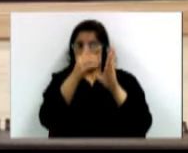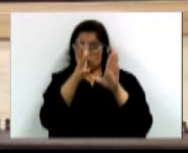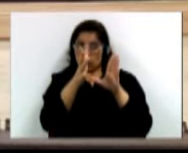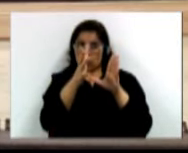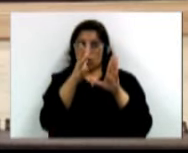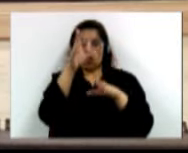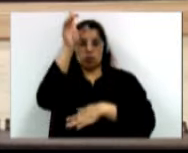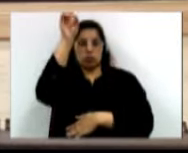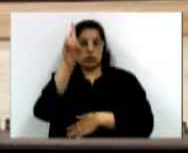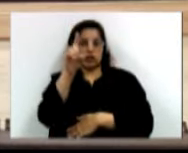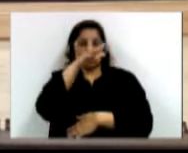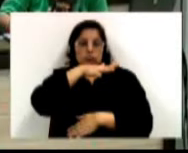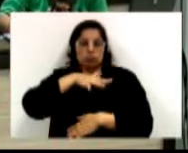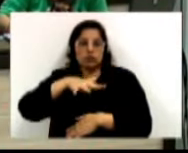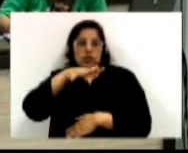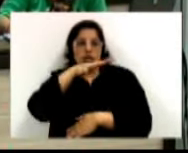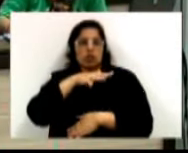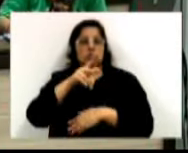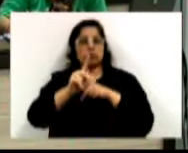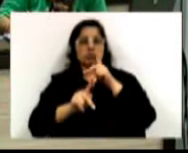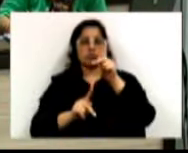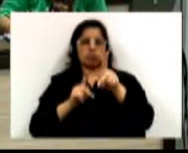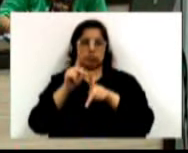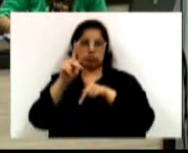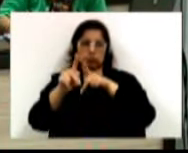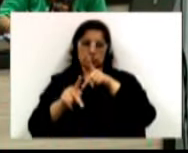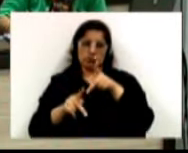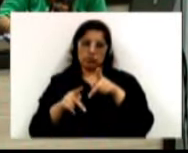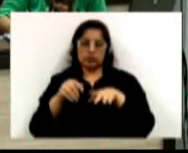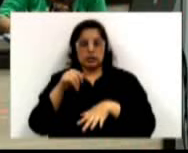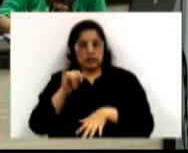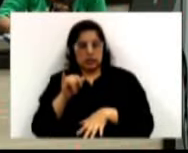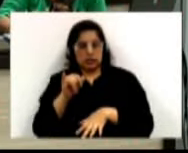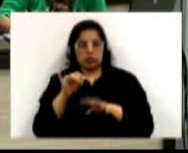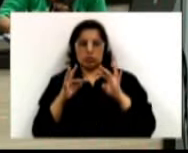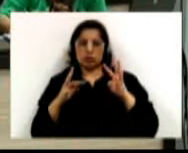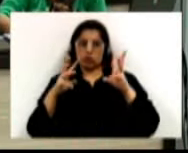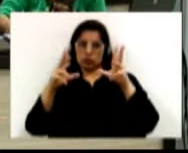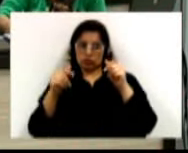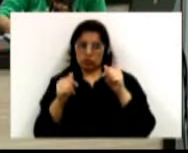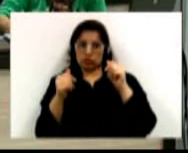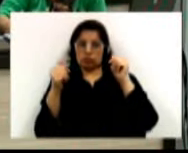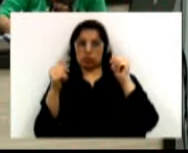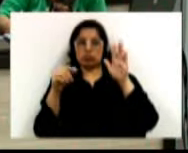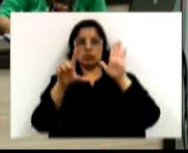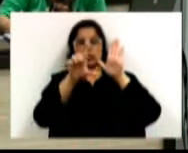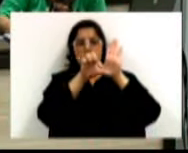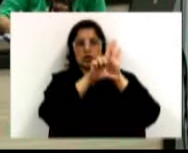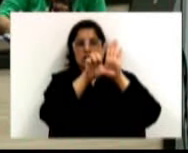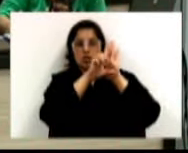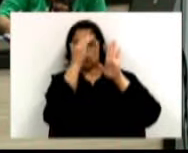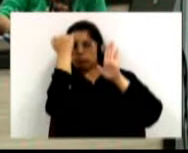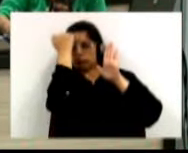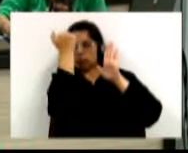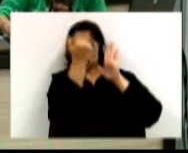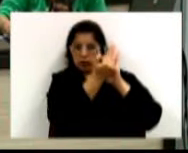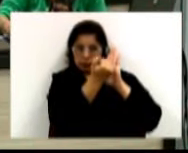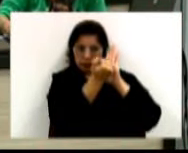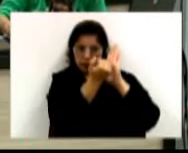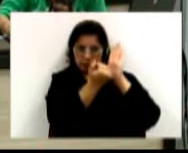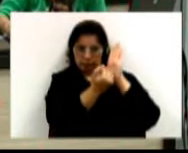mandatários passíveis de punição se assim o STF entendesse e agisse, pois ele é o guardião da Constituição